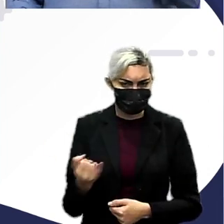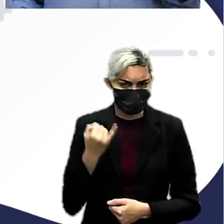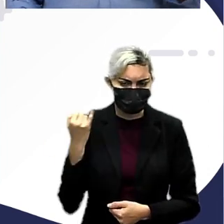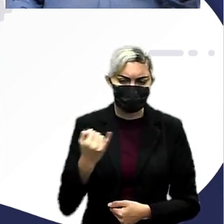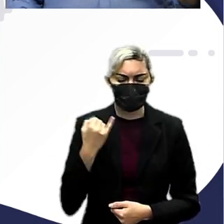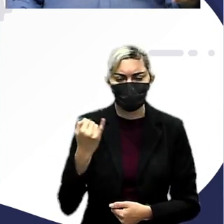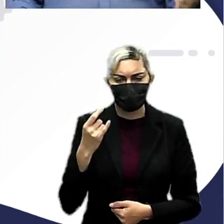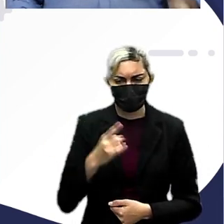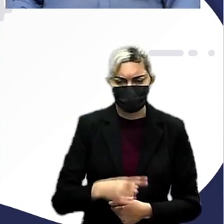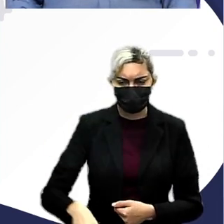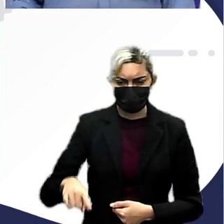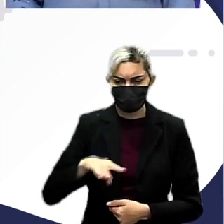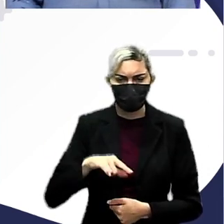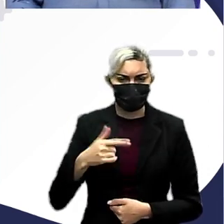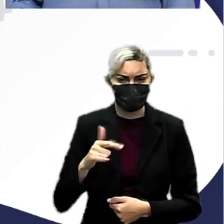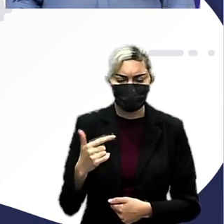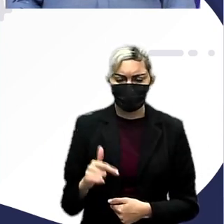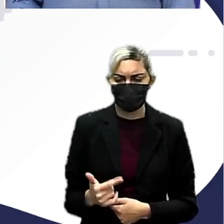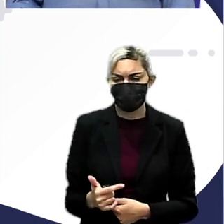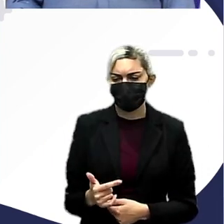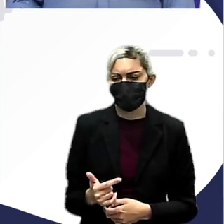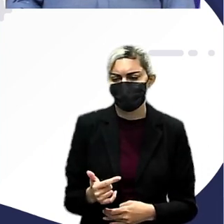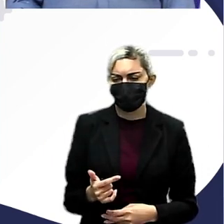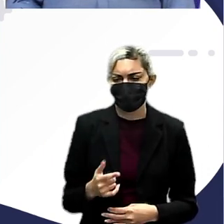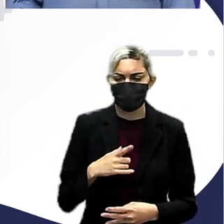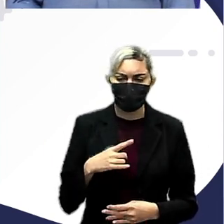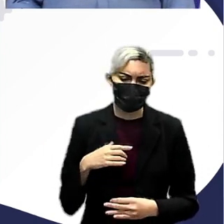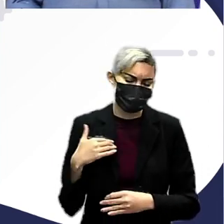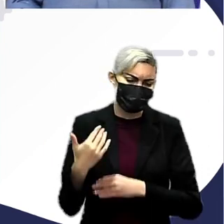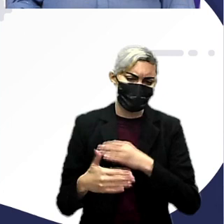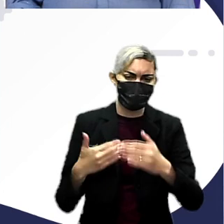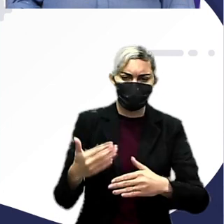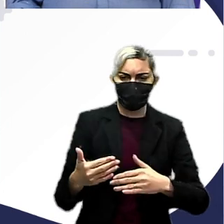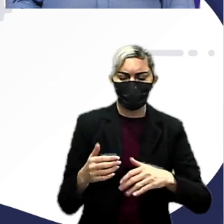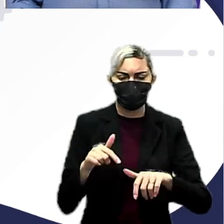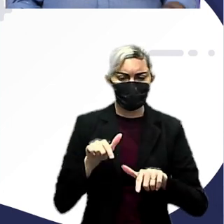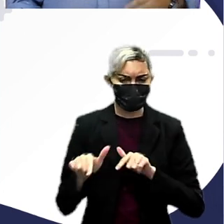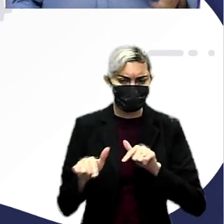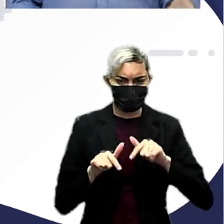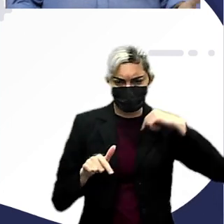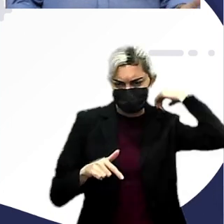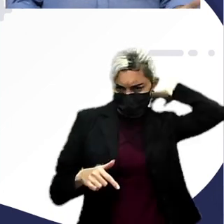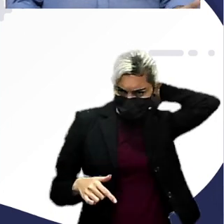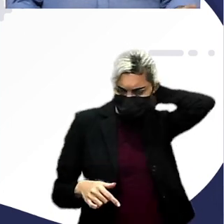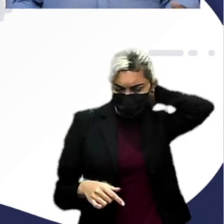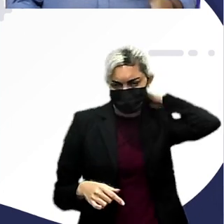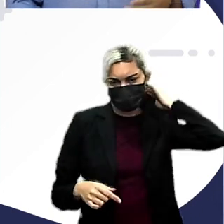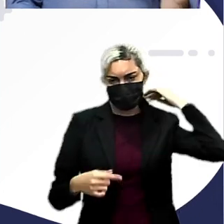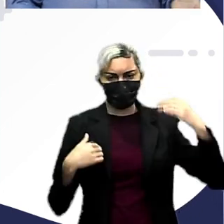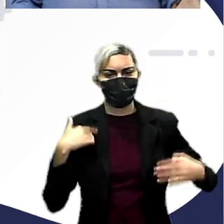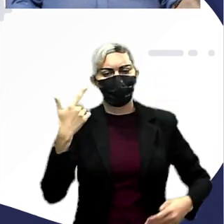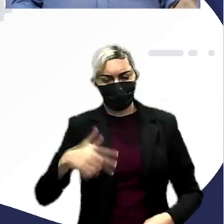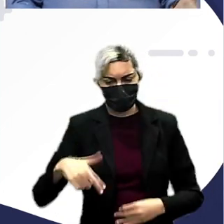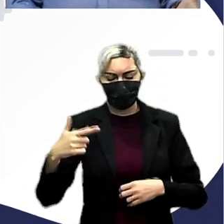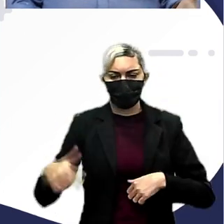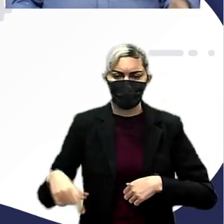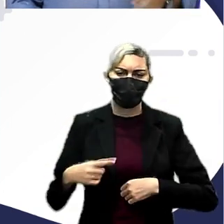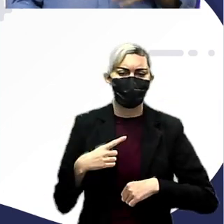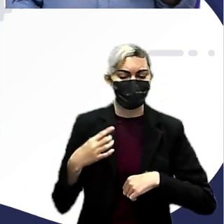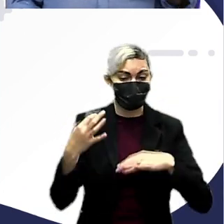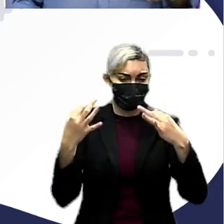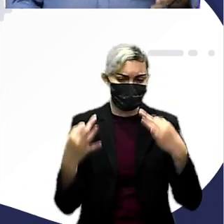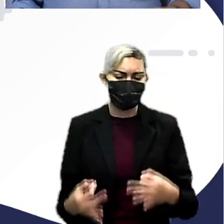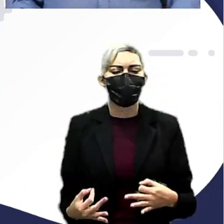para que a gente não esteja desenvolvendo atividades que sejam repetitivas, que se a mais absoluta